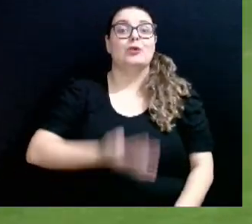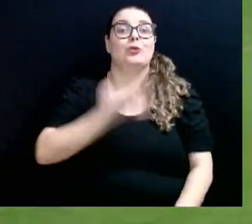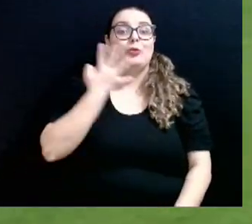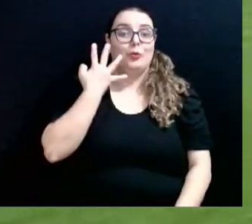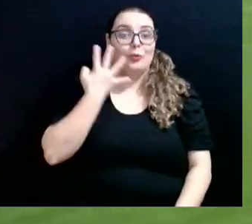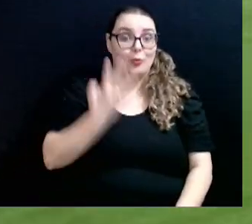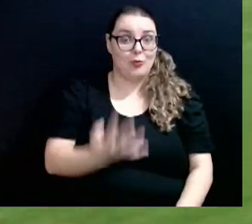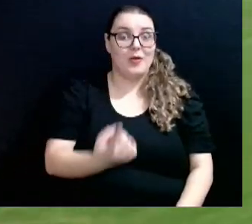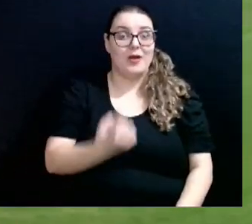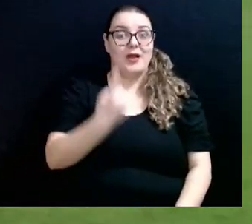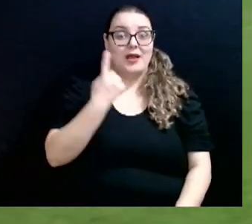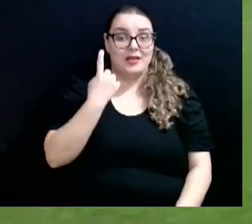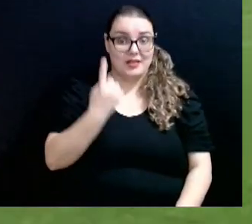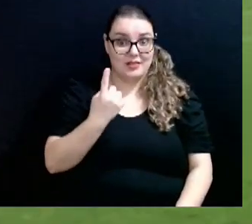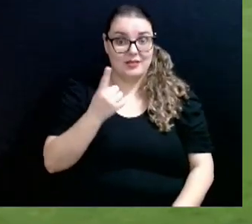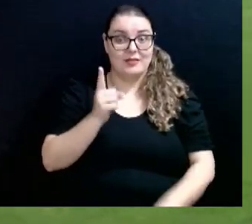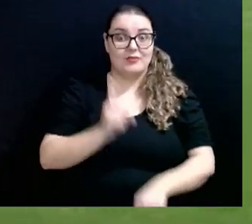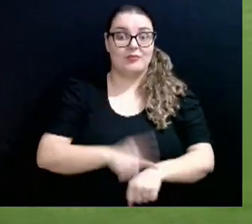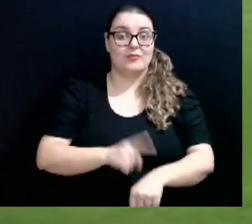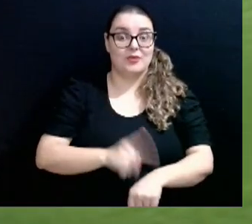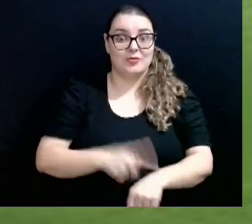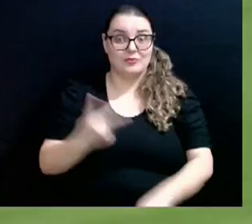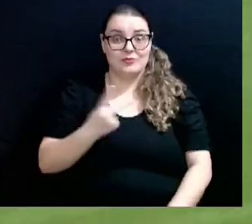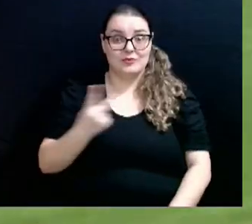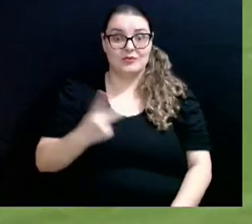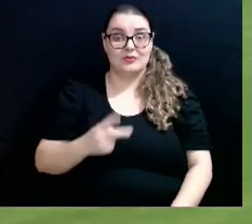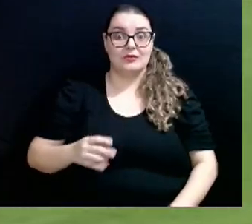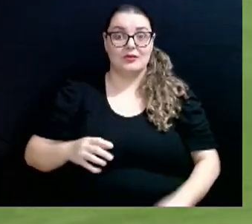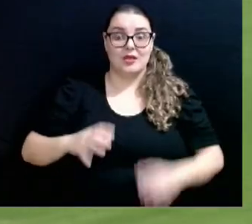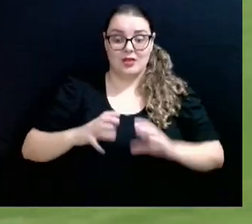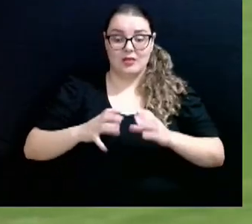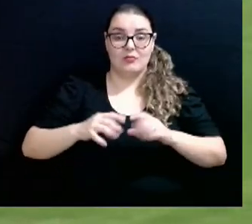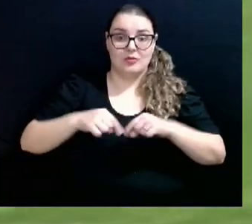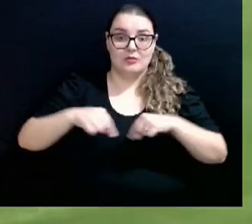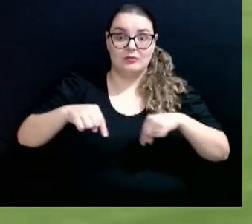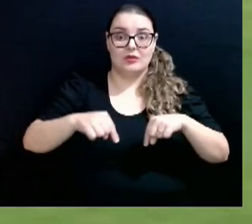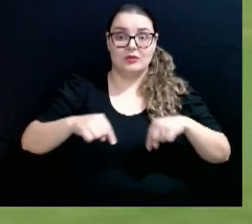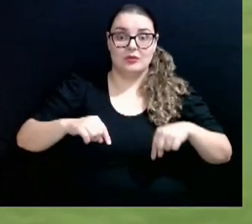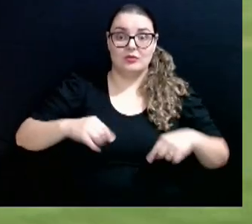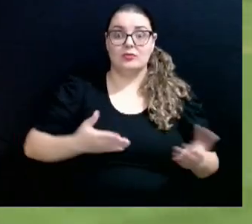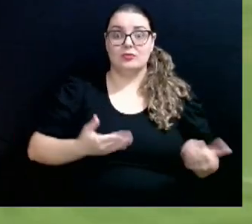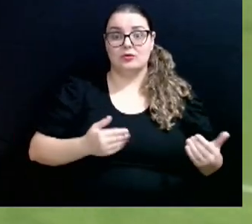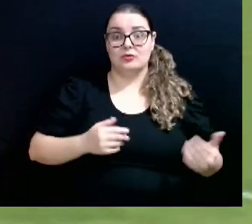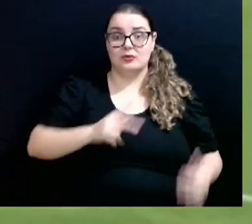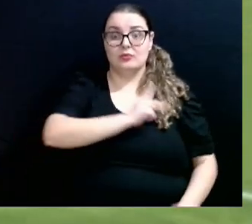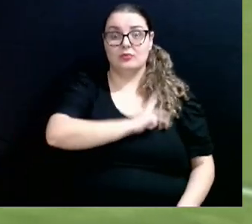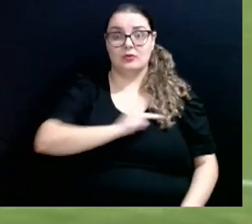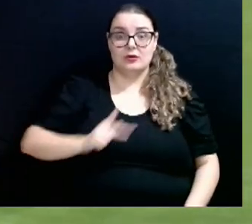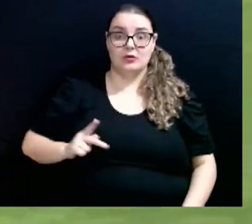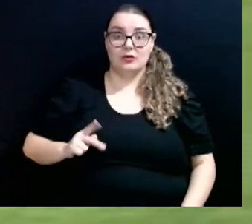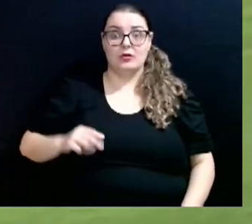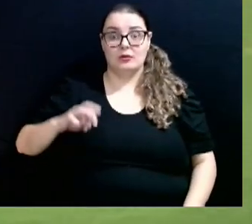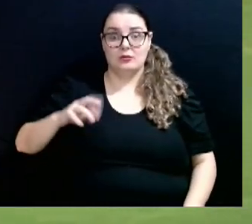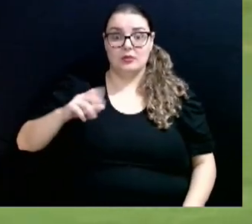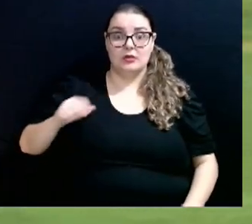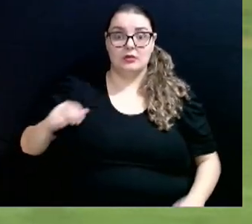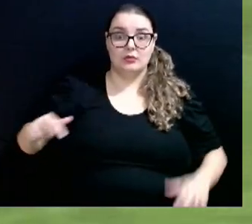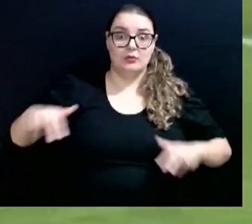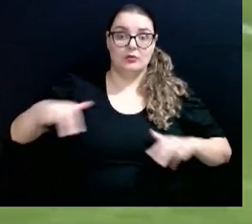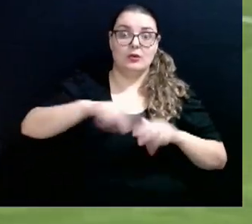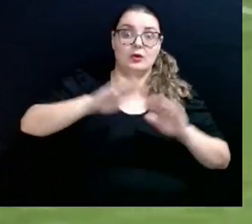segundo tempo, a bola estava saindo da área. O jovem pontepretano Miguel estava indo em direção quando